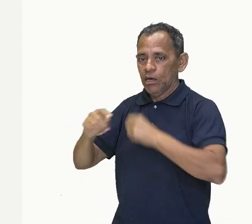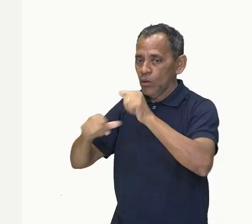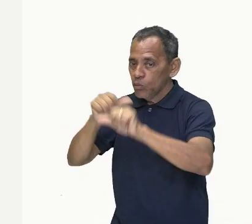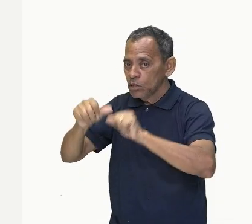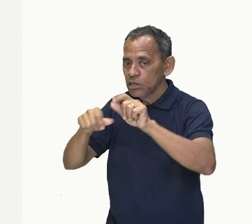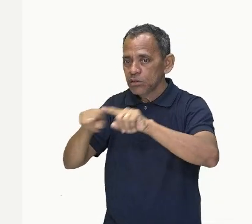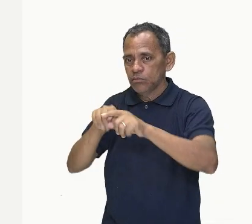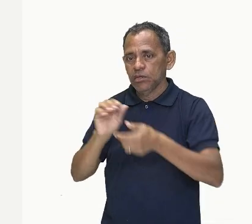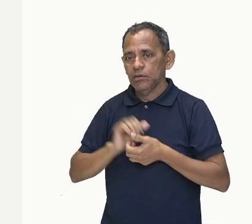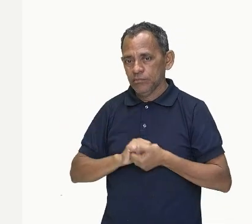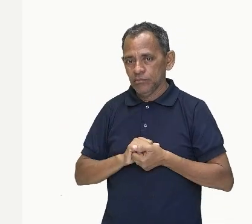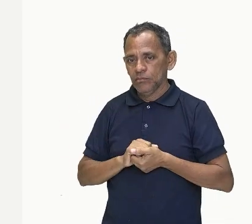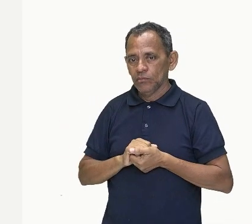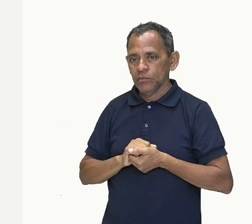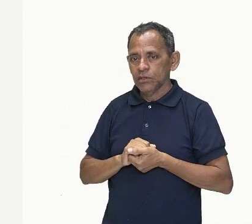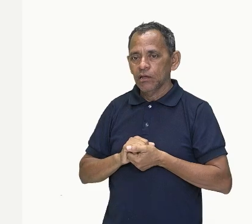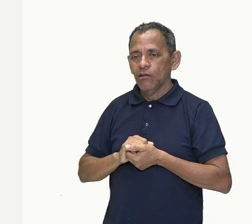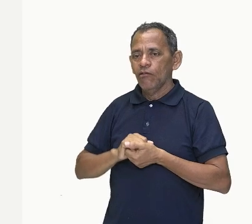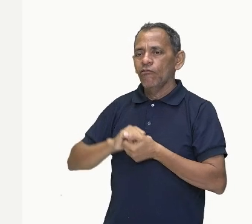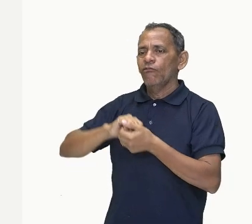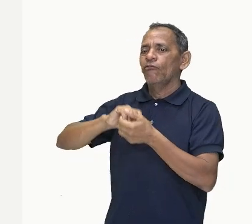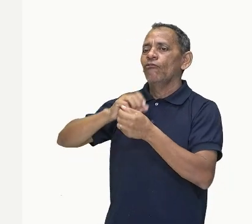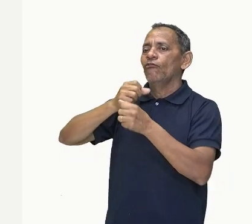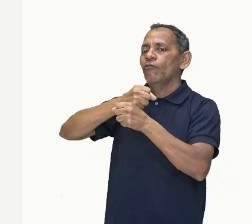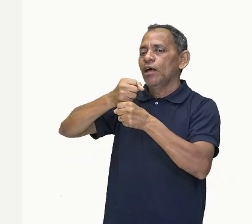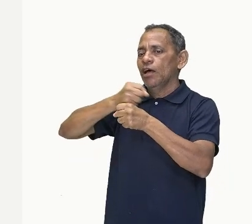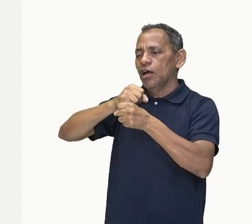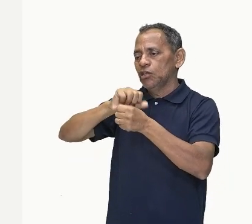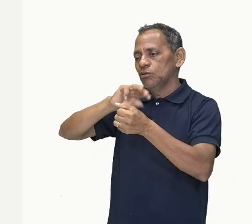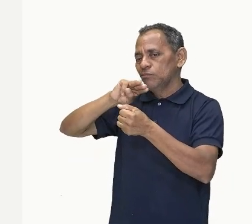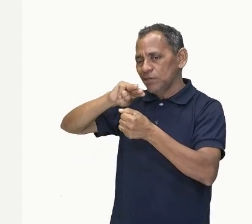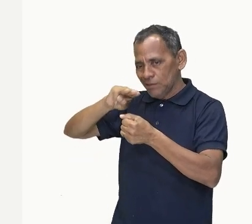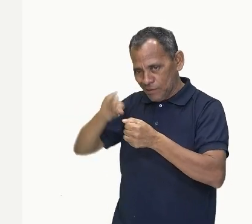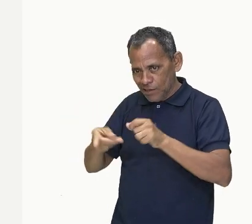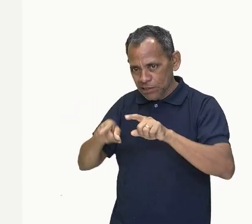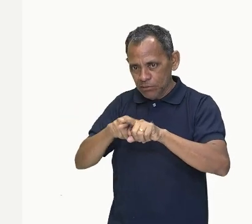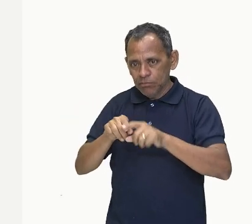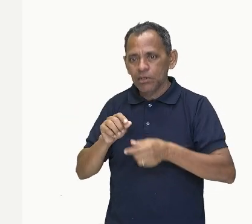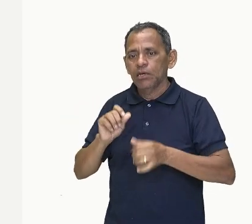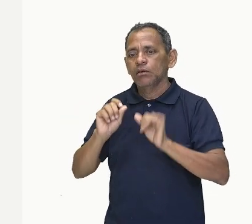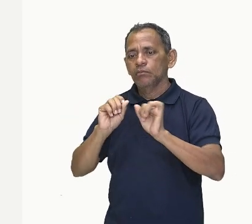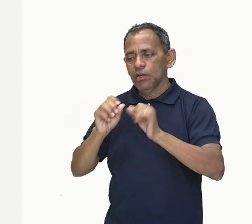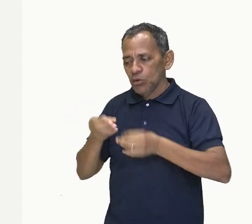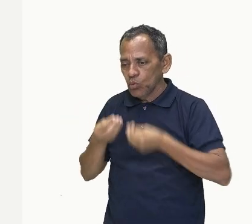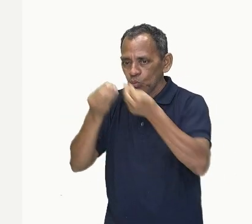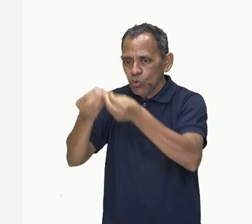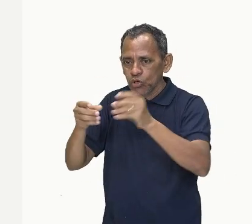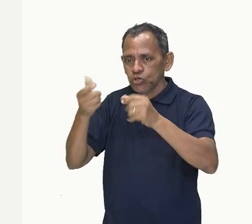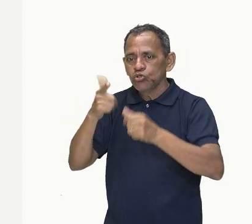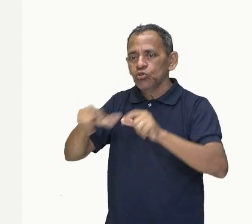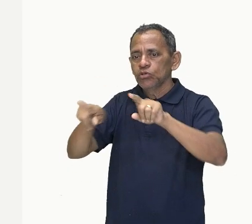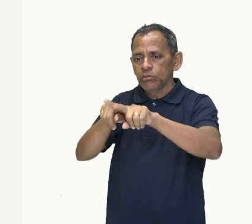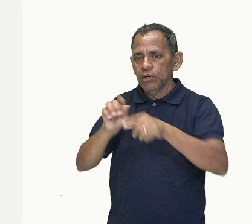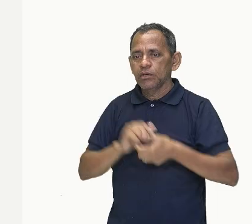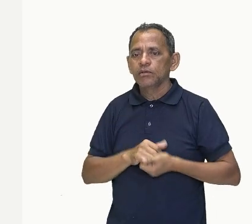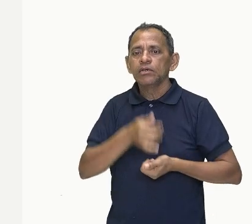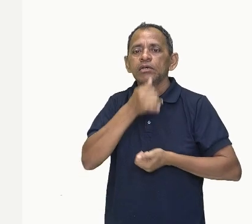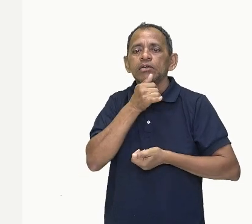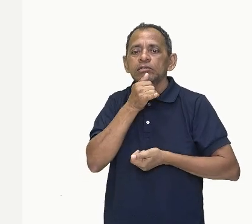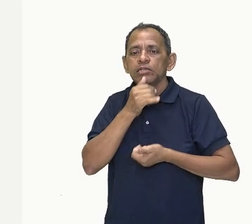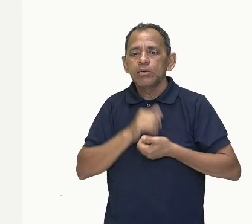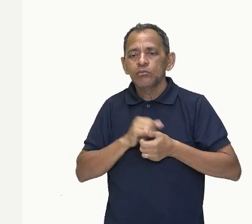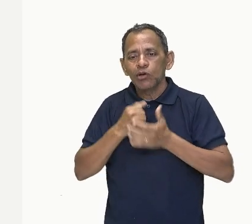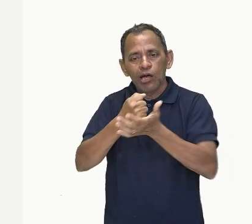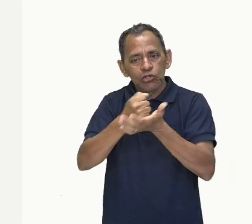para repor e o homem também não consegue repor essas fontes consideradas não renováveis, certo? Tenho aqui um exemplo que vai ajudar a gente